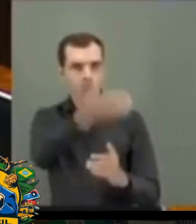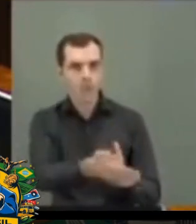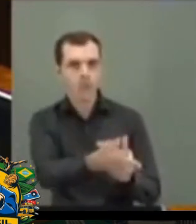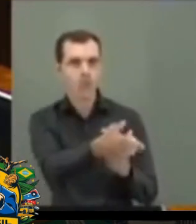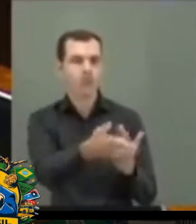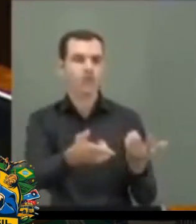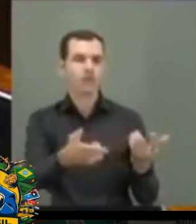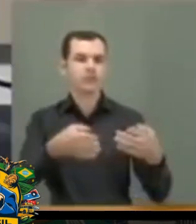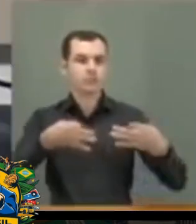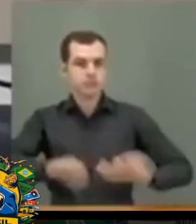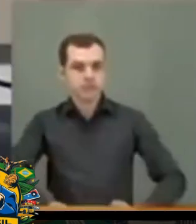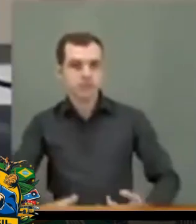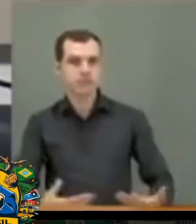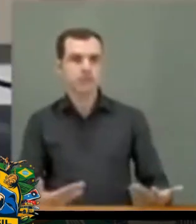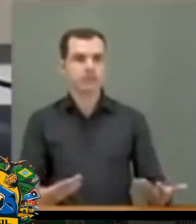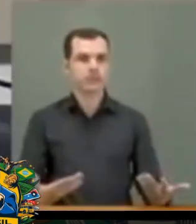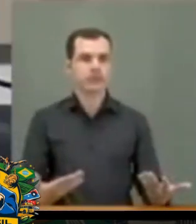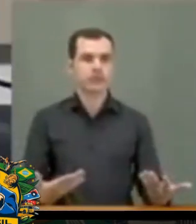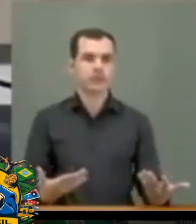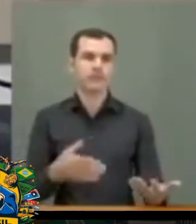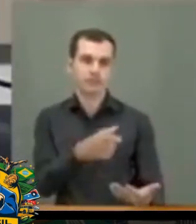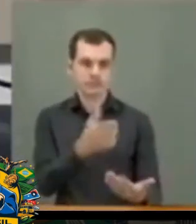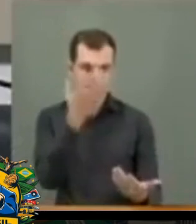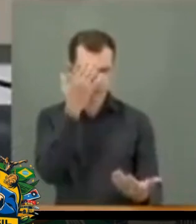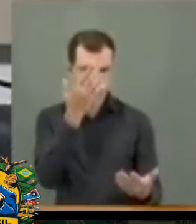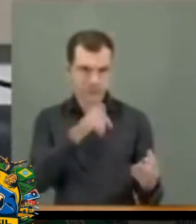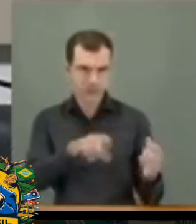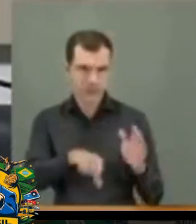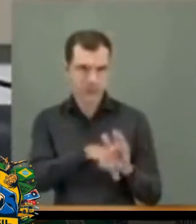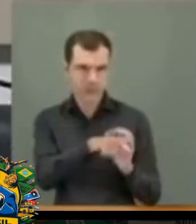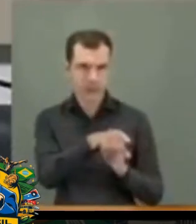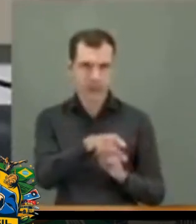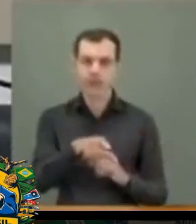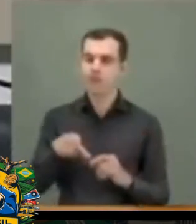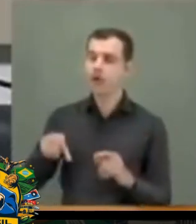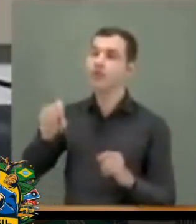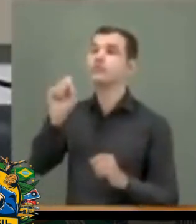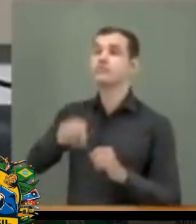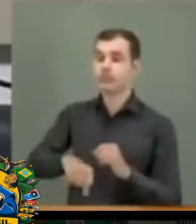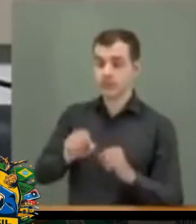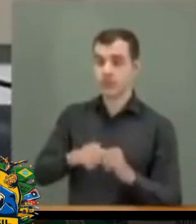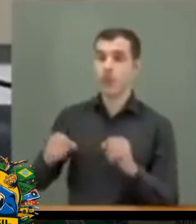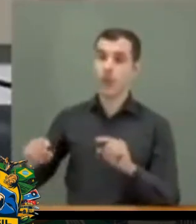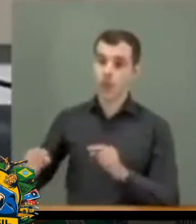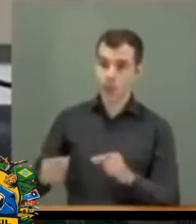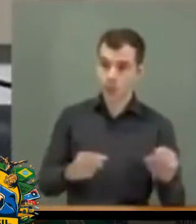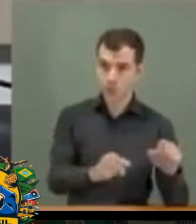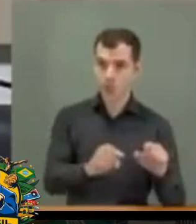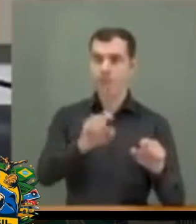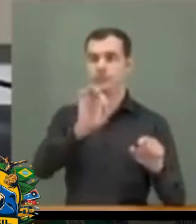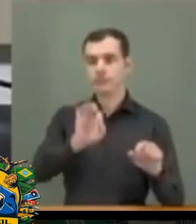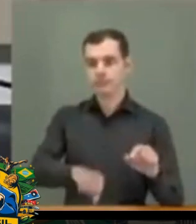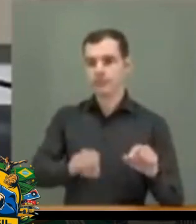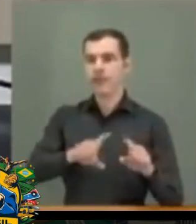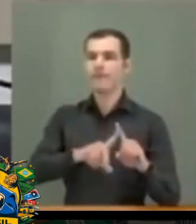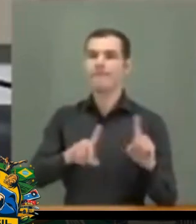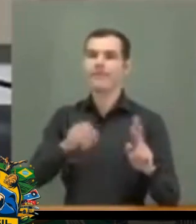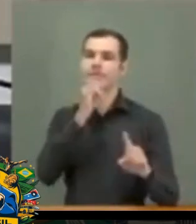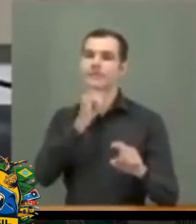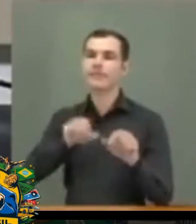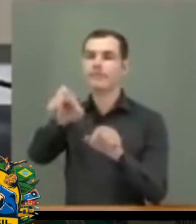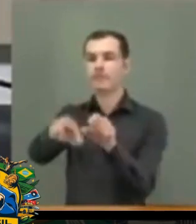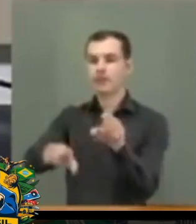representação? O crime contra a honra, sim. O de acompanhar o alerta de alguém que apoiou a Quebradeira, não. E